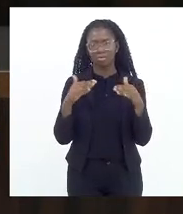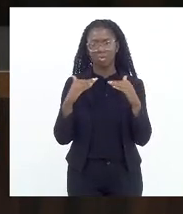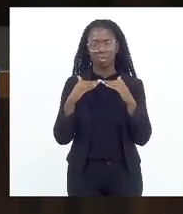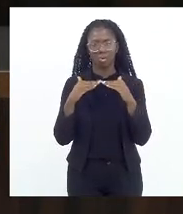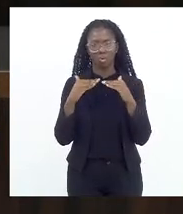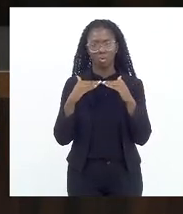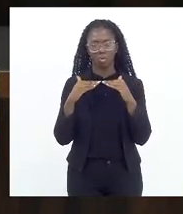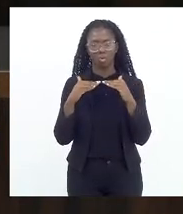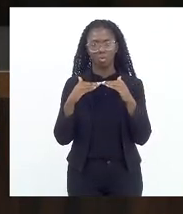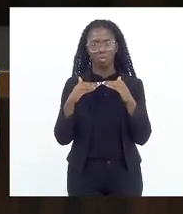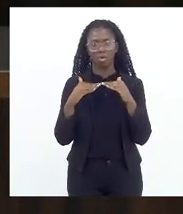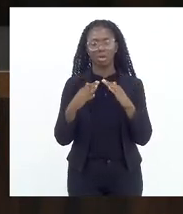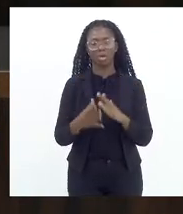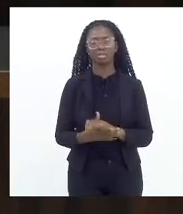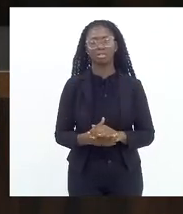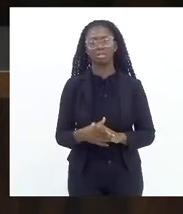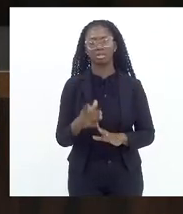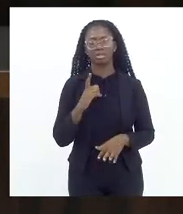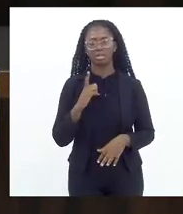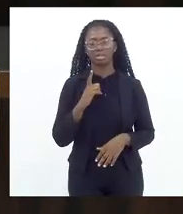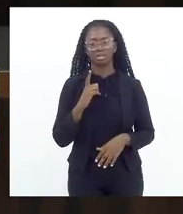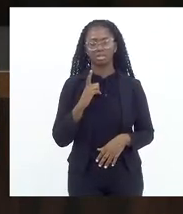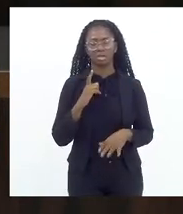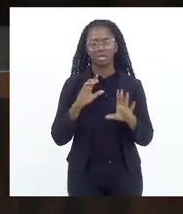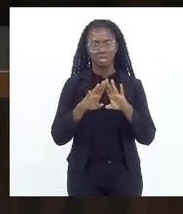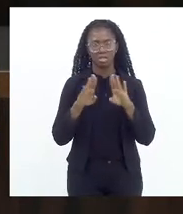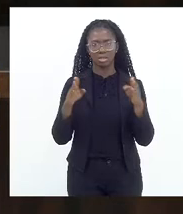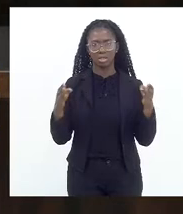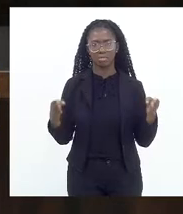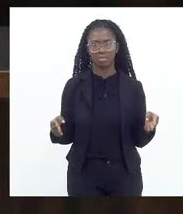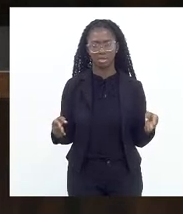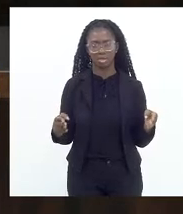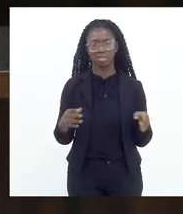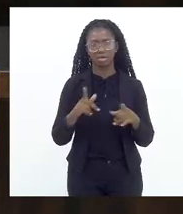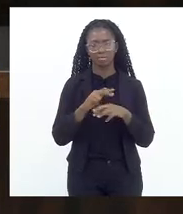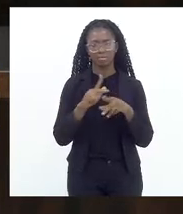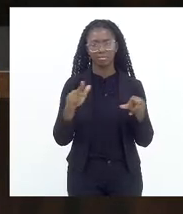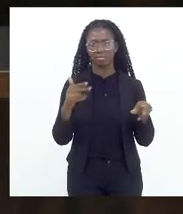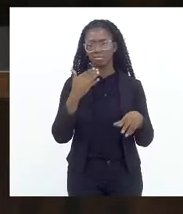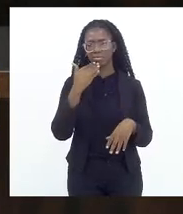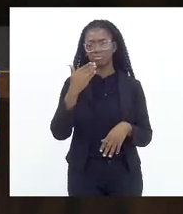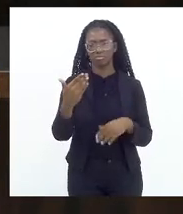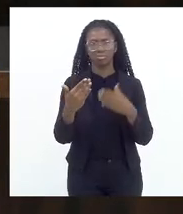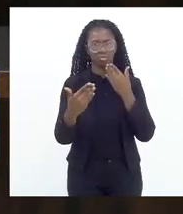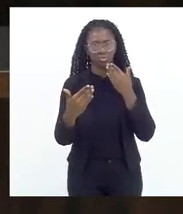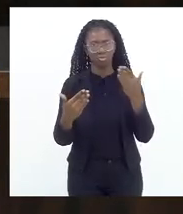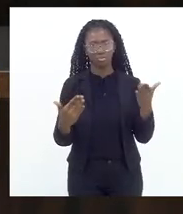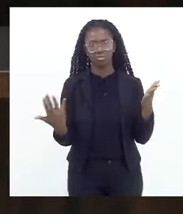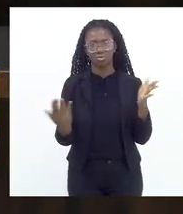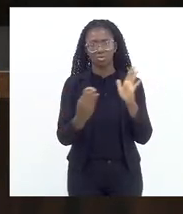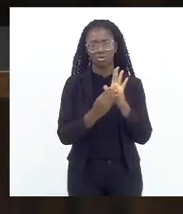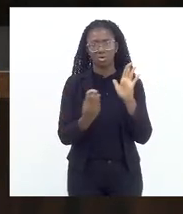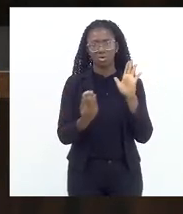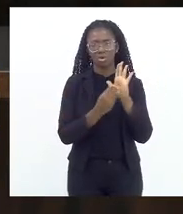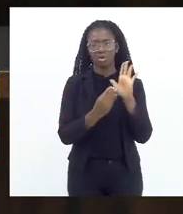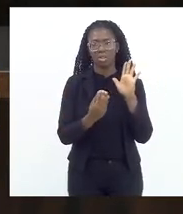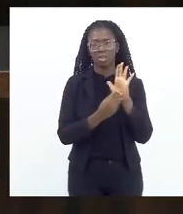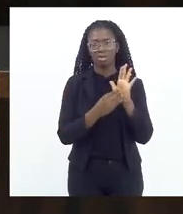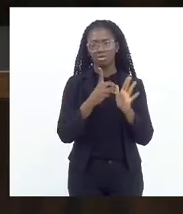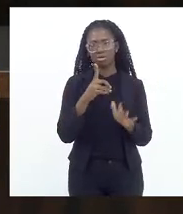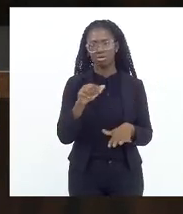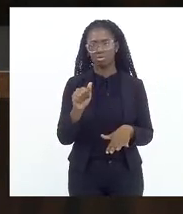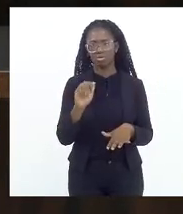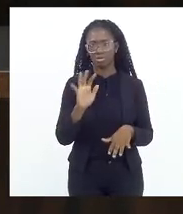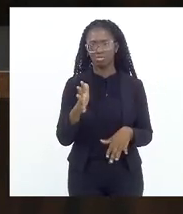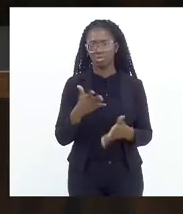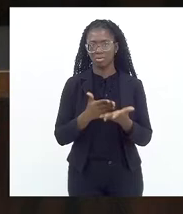concordar, há sobre a mesa aqui diversos pedidos de inclusão na ordem do dia. Se eu puder ler e já